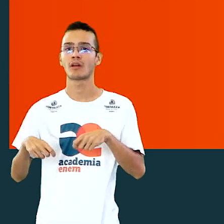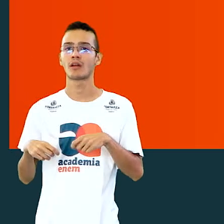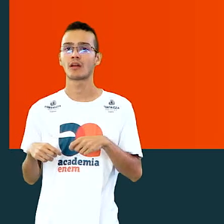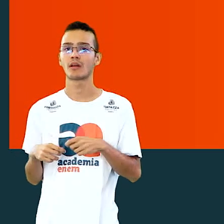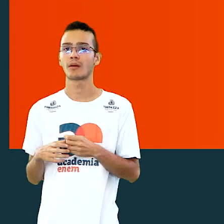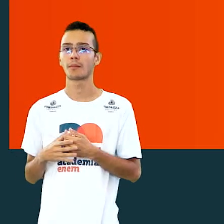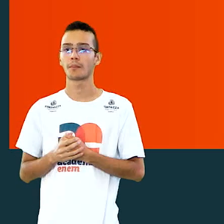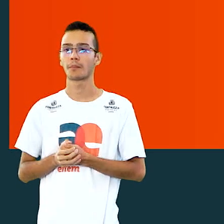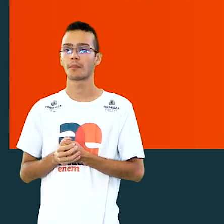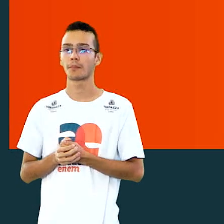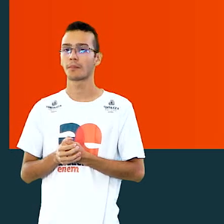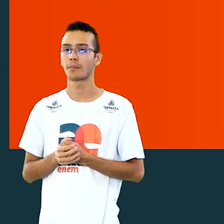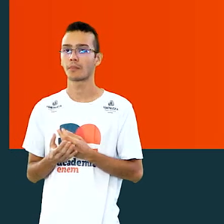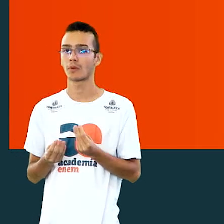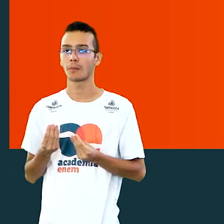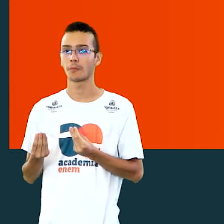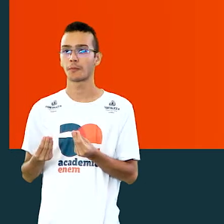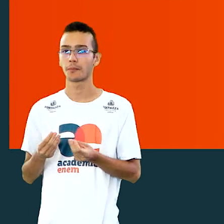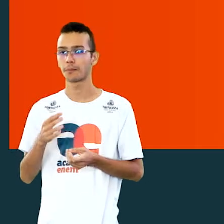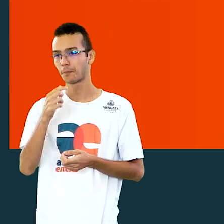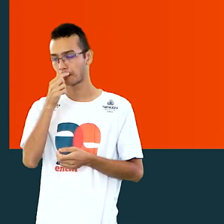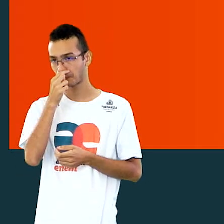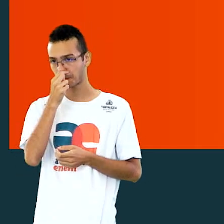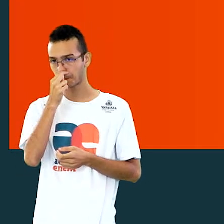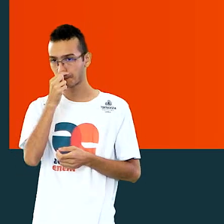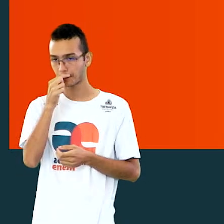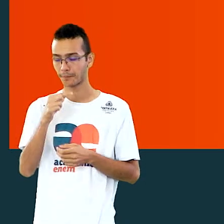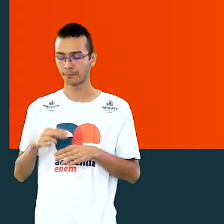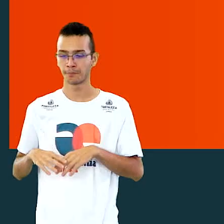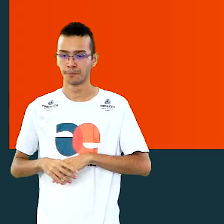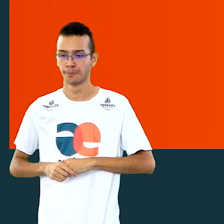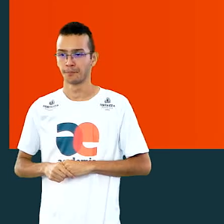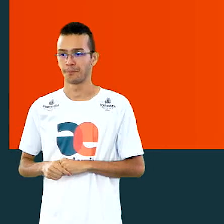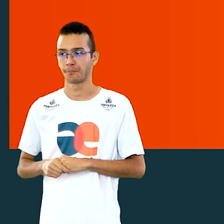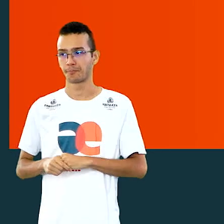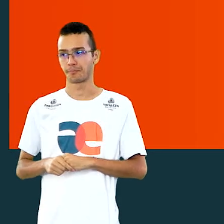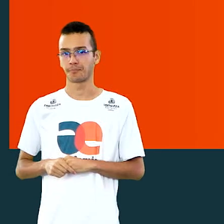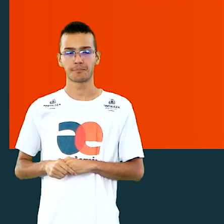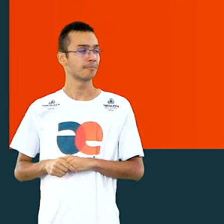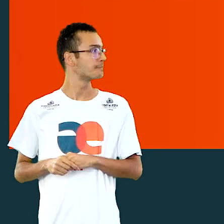para diminuir a resistência? Ou eu